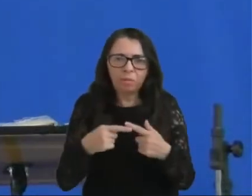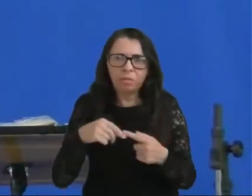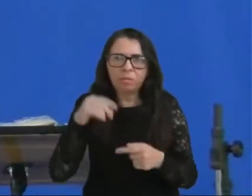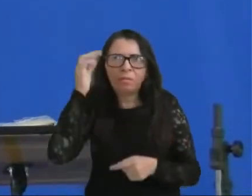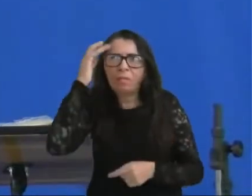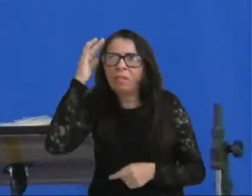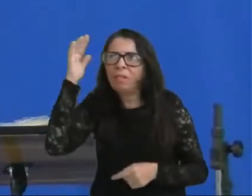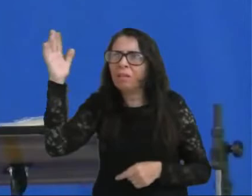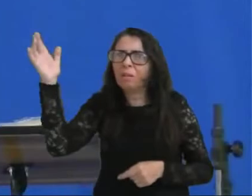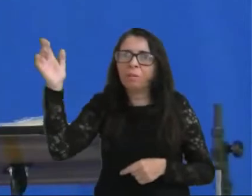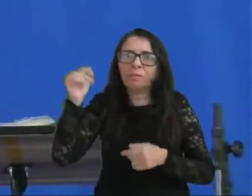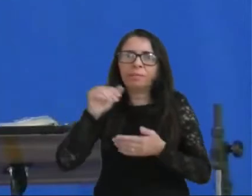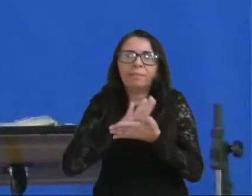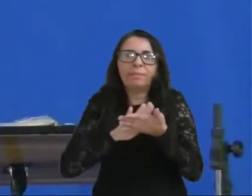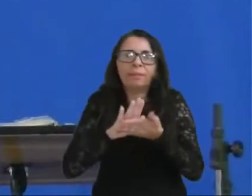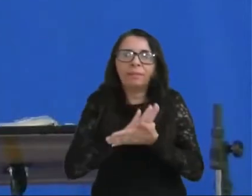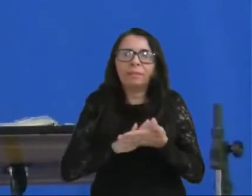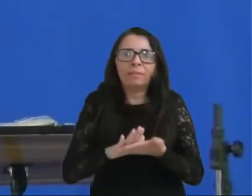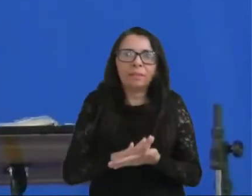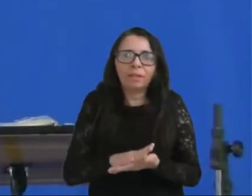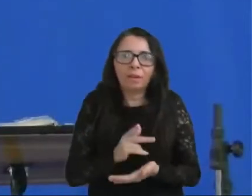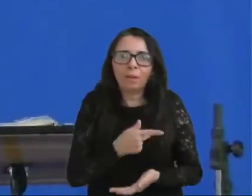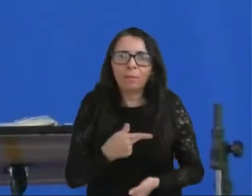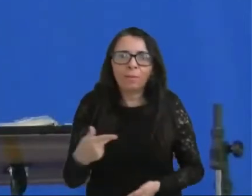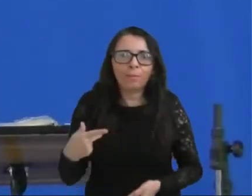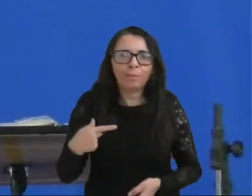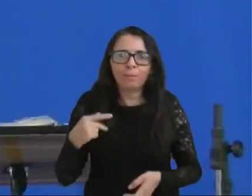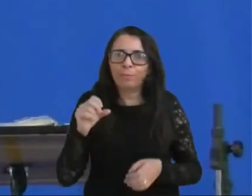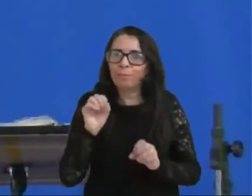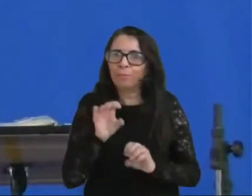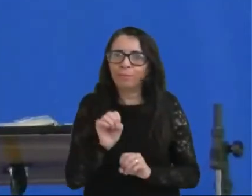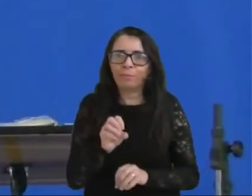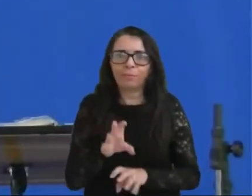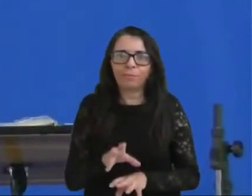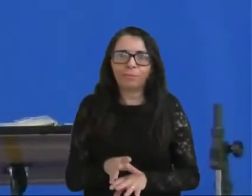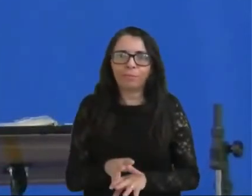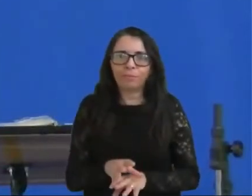até mesmo colocando o noivo de lado.